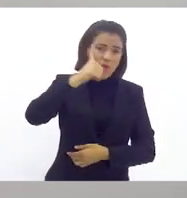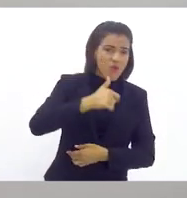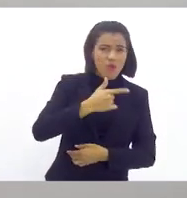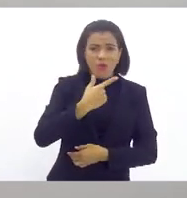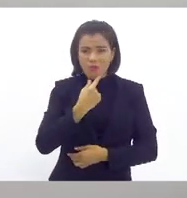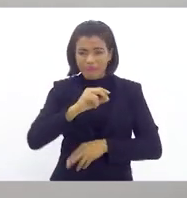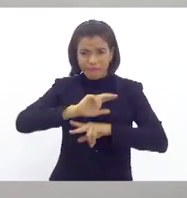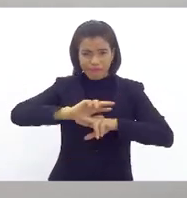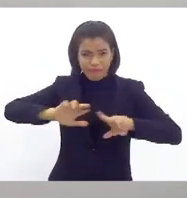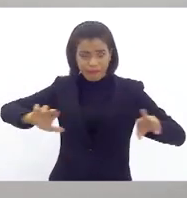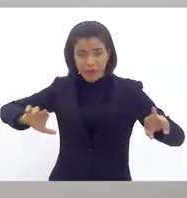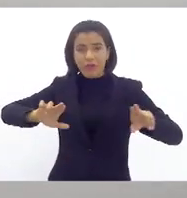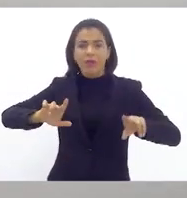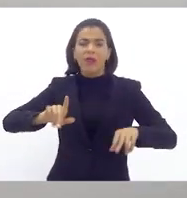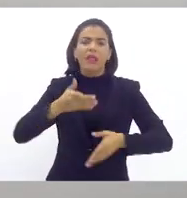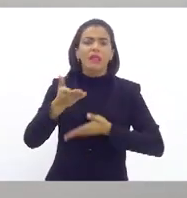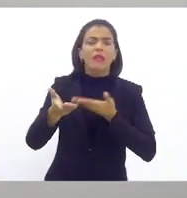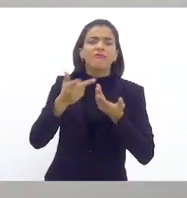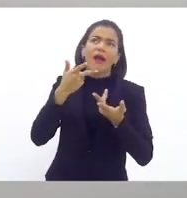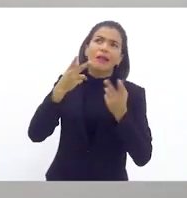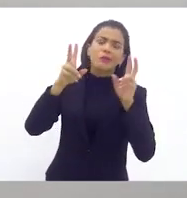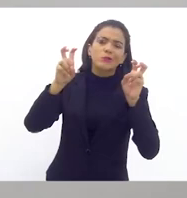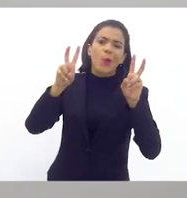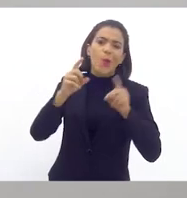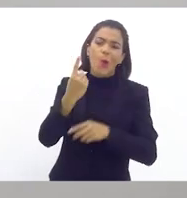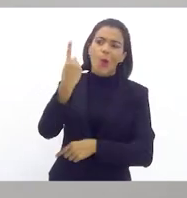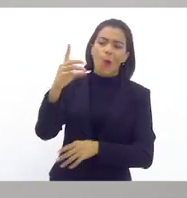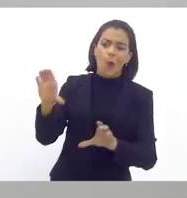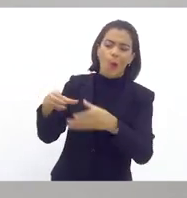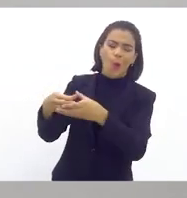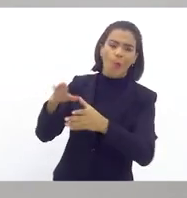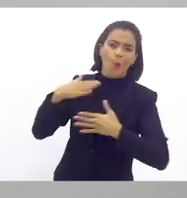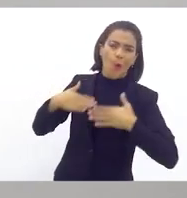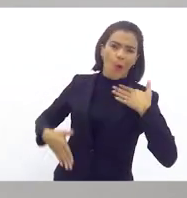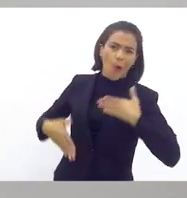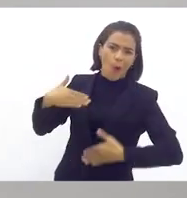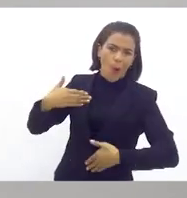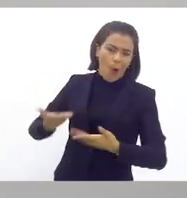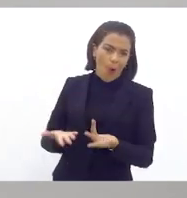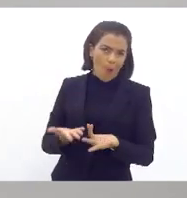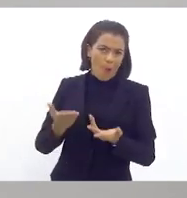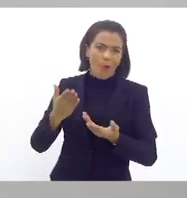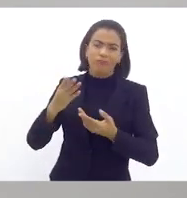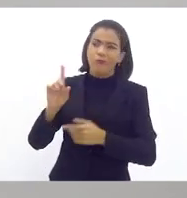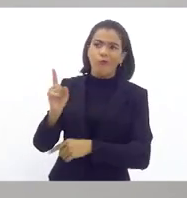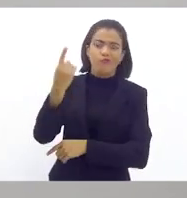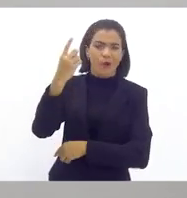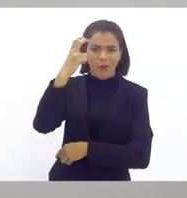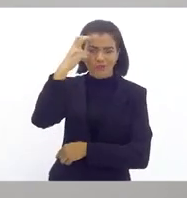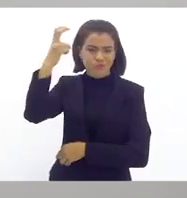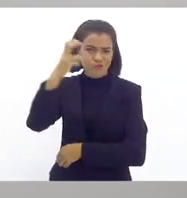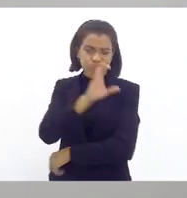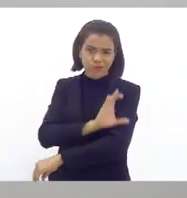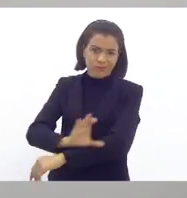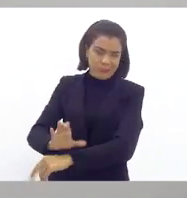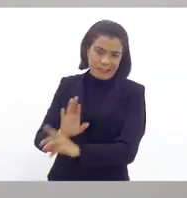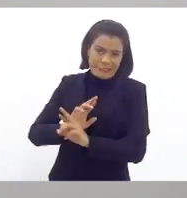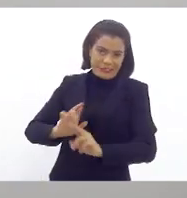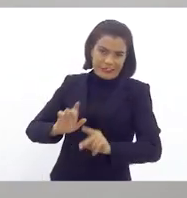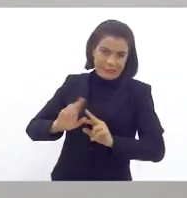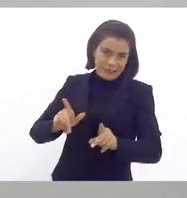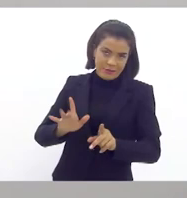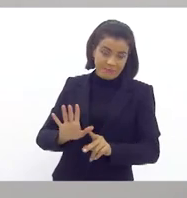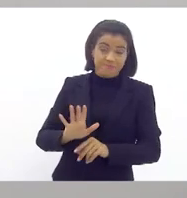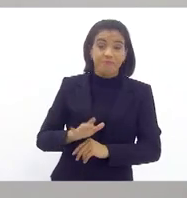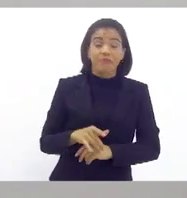como apenas um corpo, um grupo, ignorando toda a sua cultura e toda a sua realidade. Não precisamos ir muito